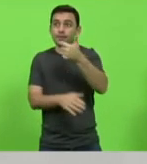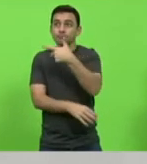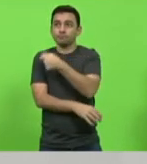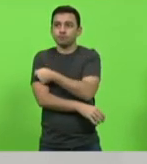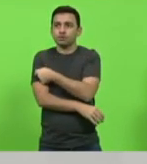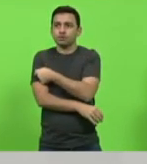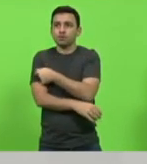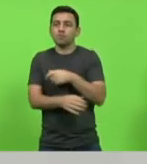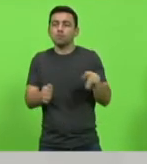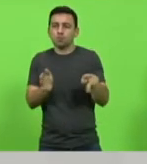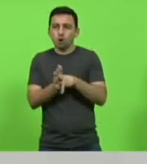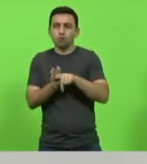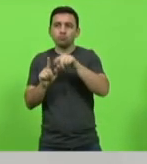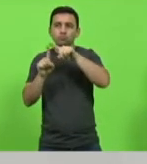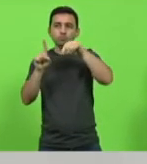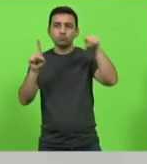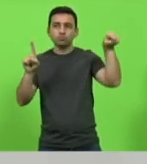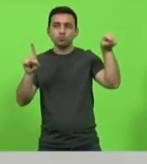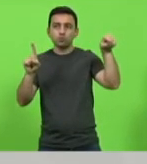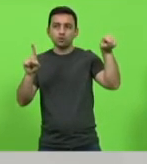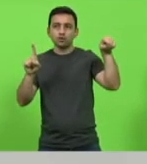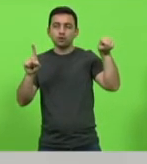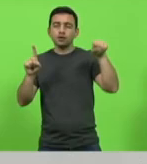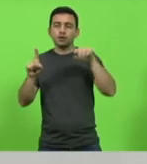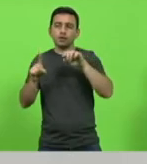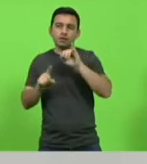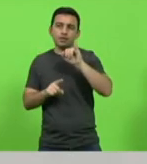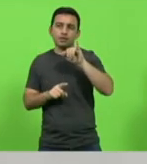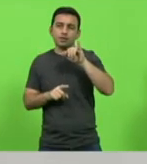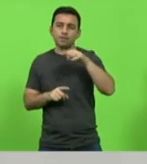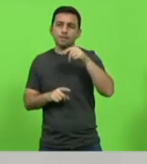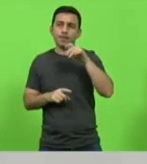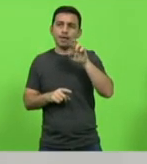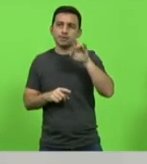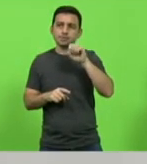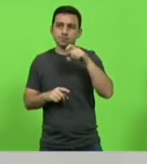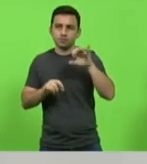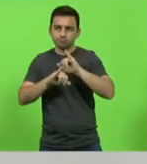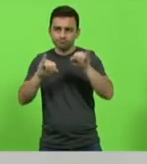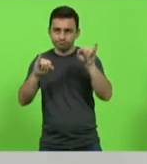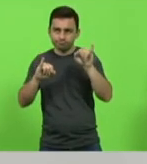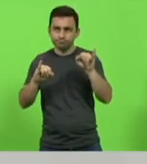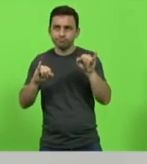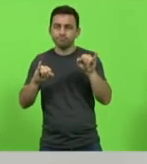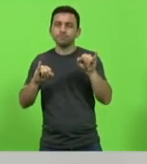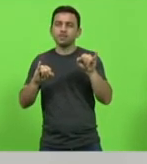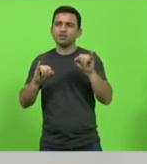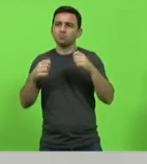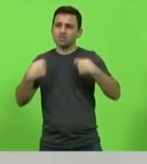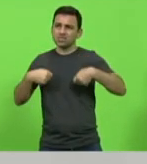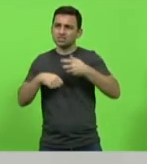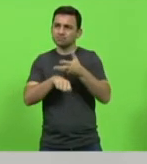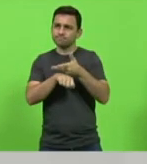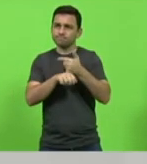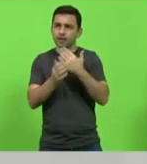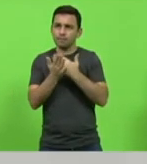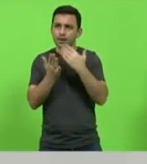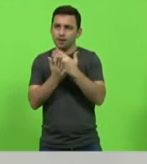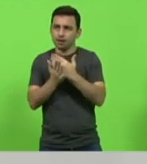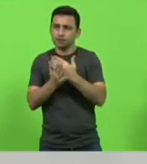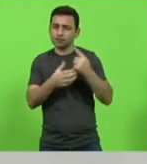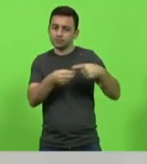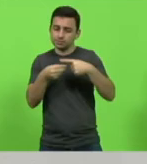conforme dados do consórcio nacional de imprensa ou seja precisamos acelerar a vacinação dos